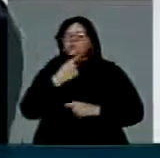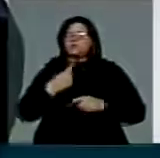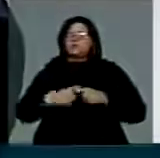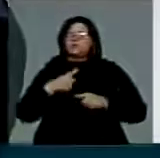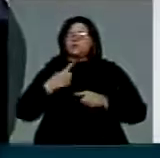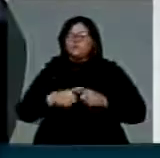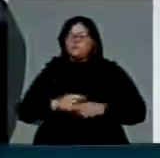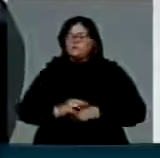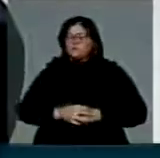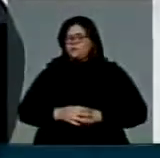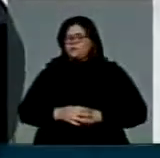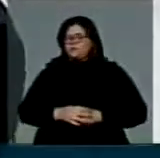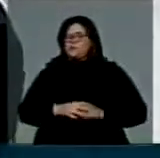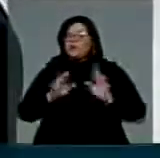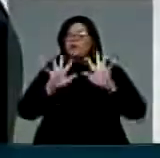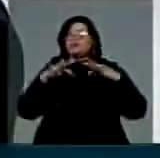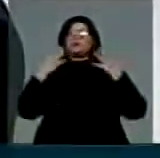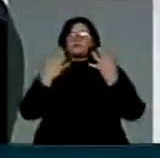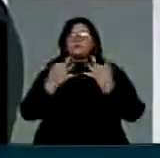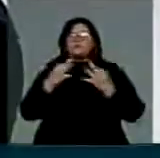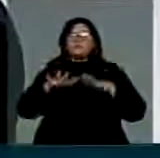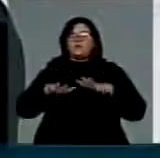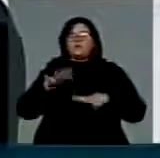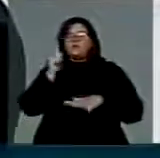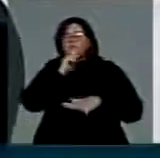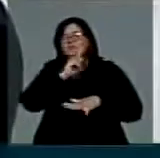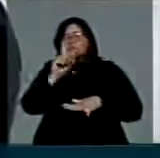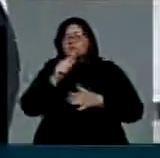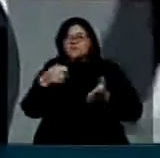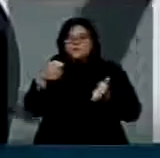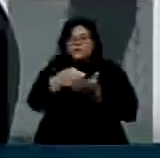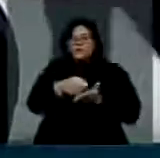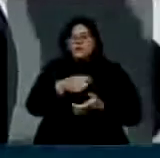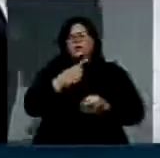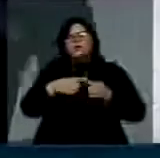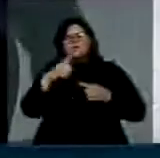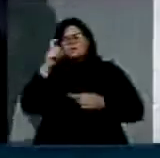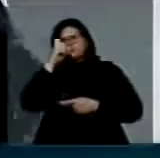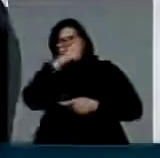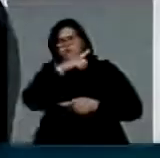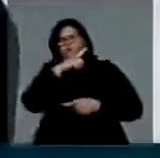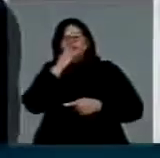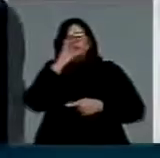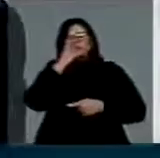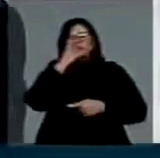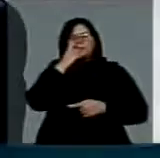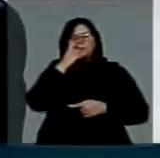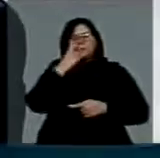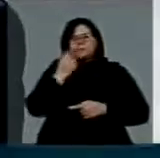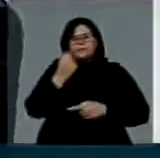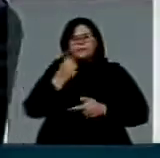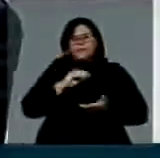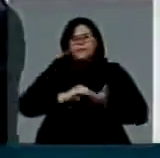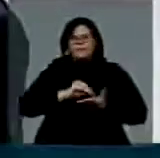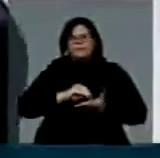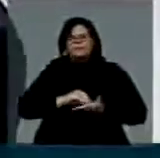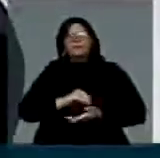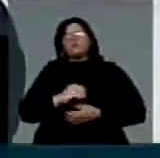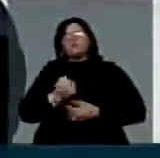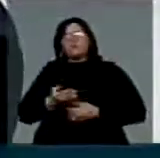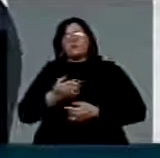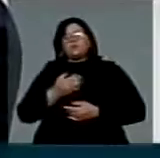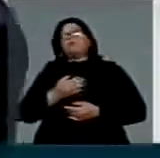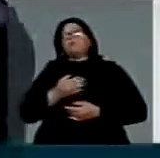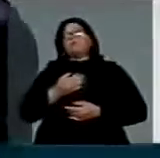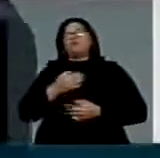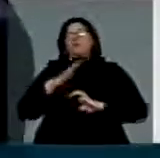porque essas famílias muitas vezes enfrentam dificuldades. A concessionária pode ir lá cortar